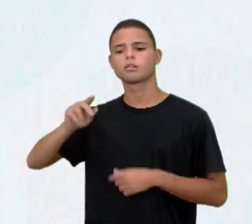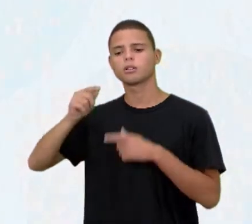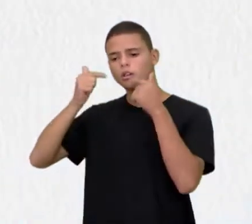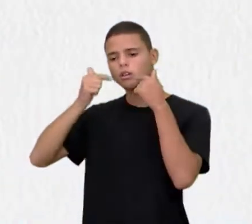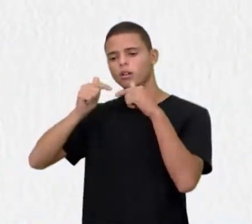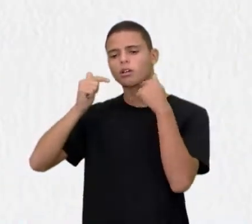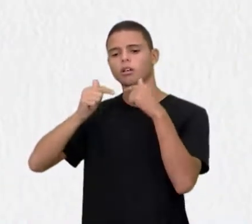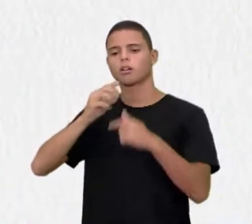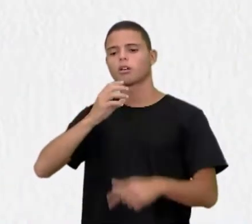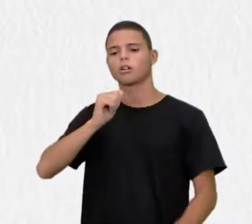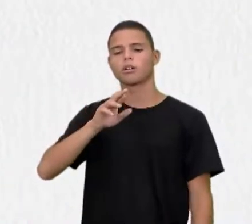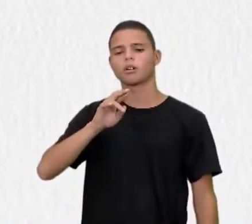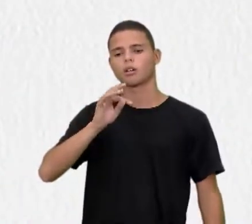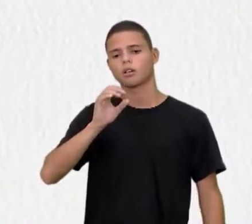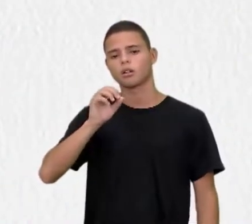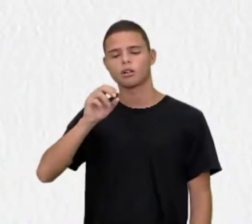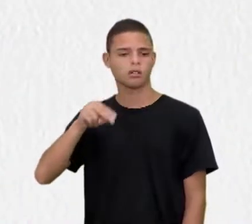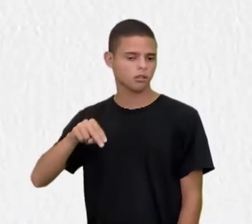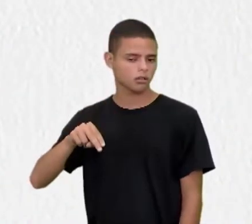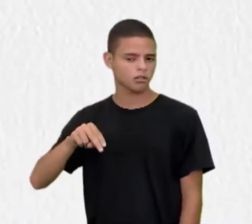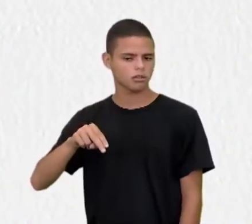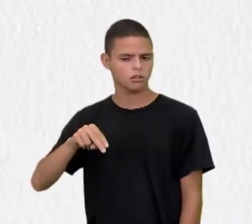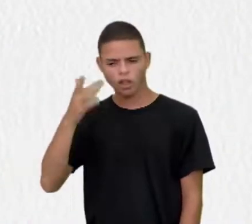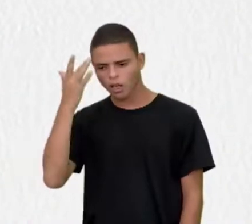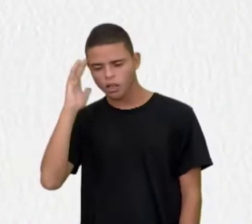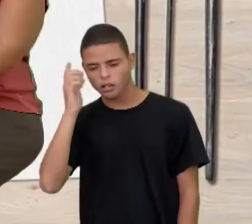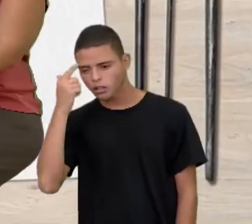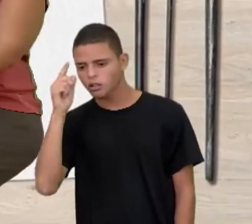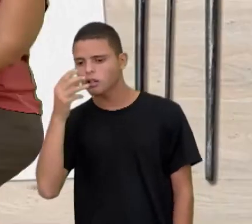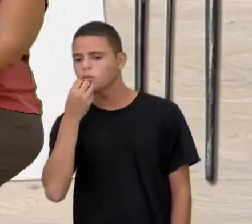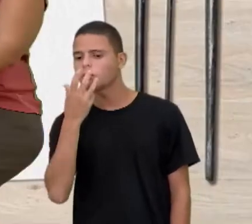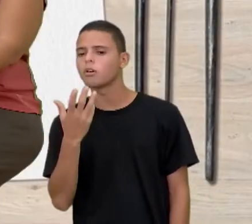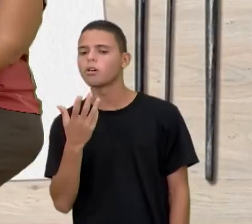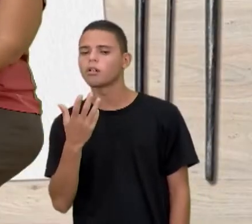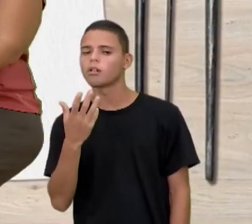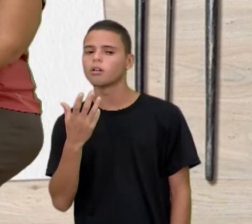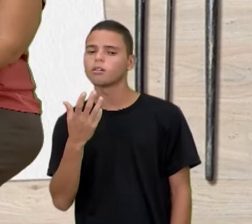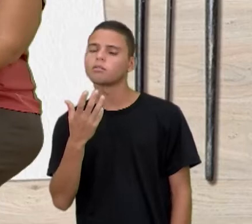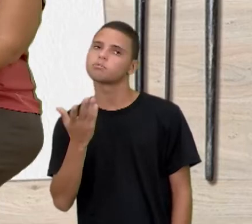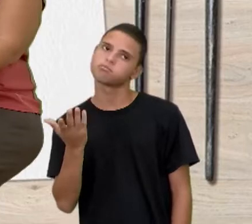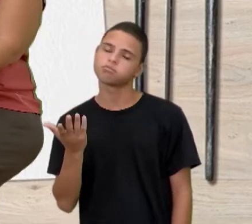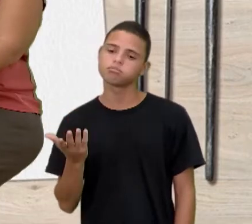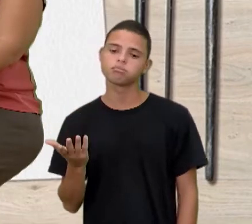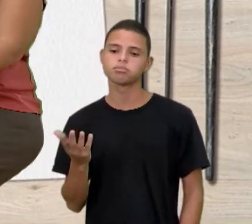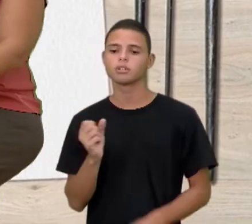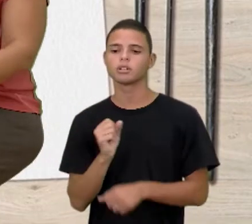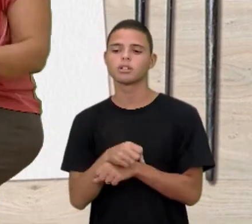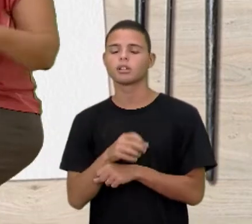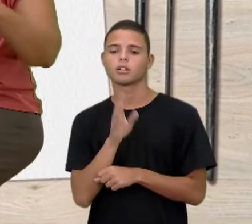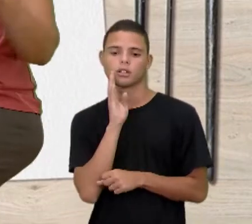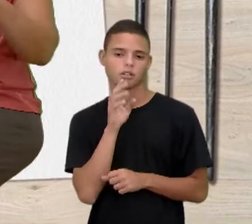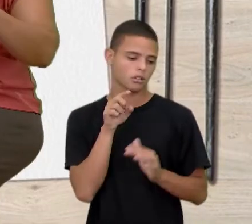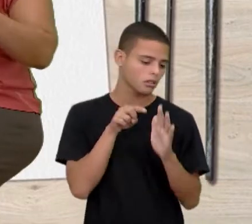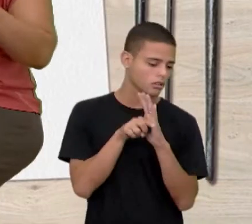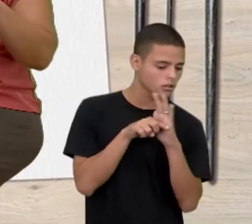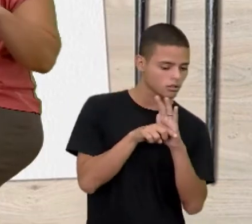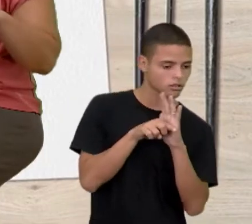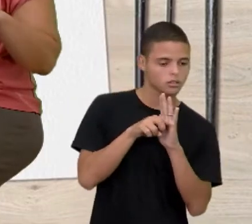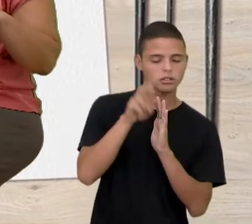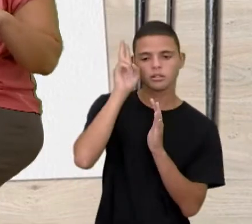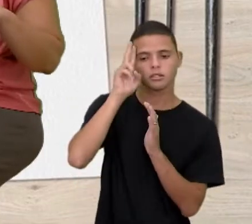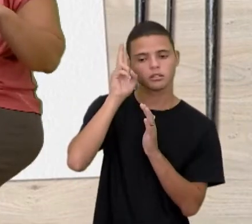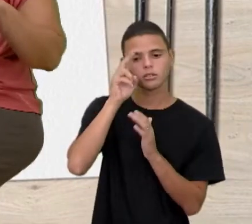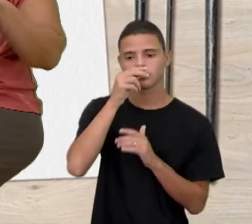cartoons dentro de um meme? Você acha uma ideia interessante, Pro Fernanda? Eu acho que é legal você pesquisar a história, né? Porque o que eu pensei, assim, quando a